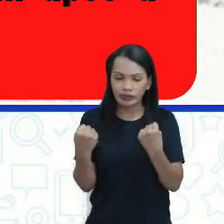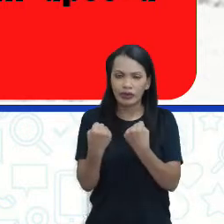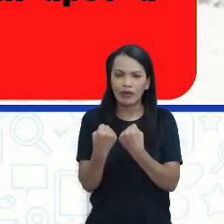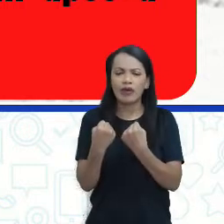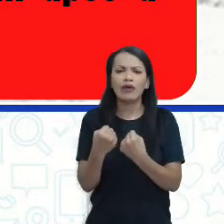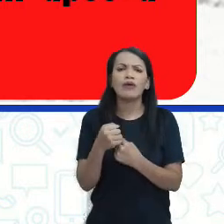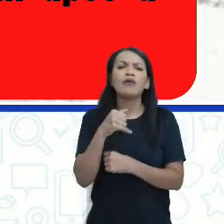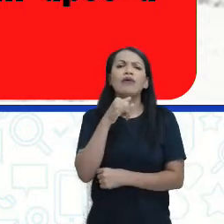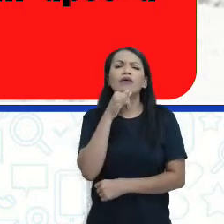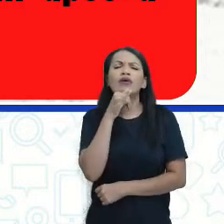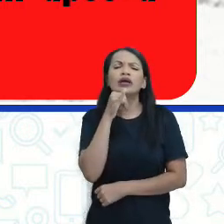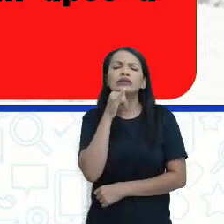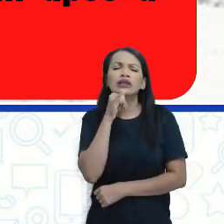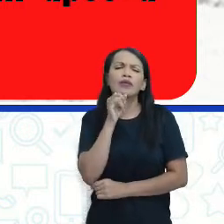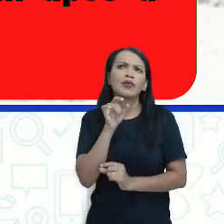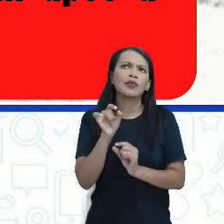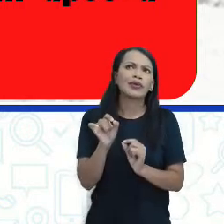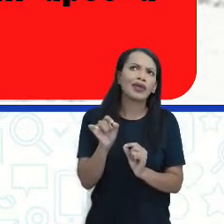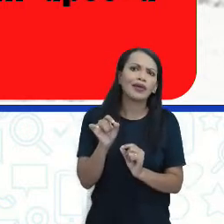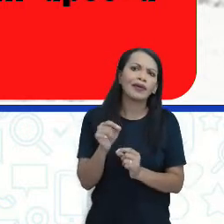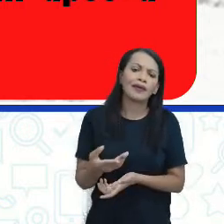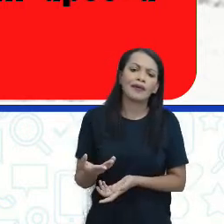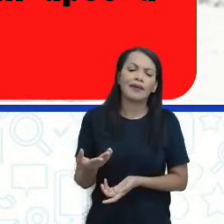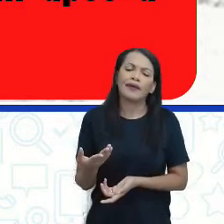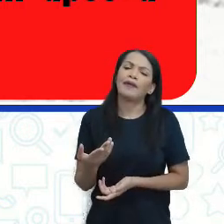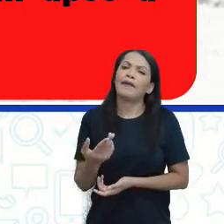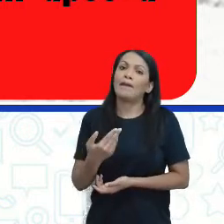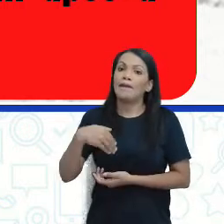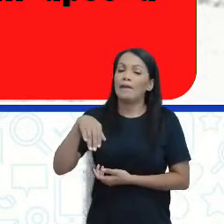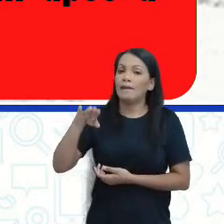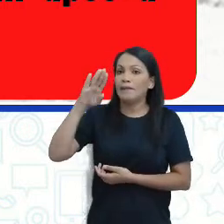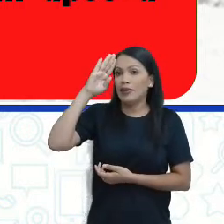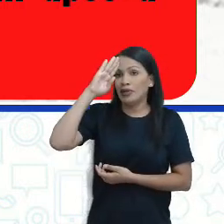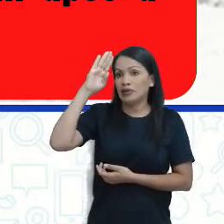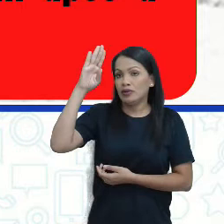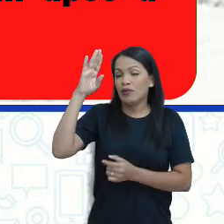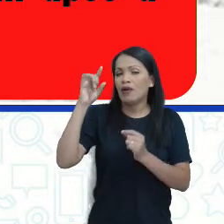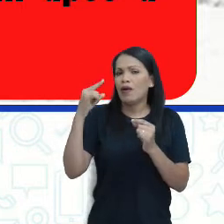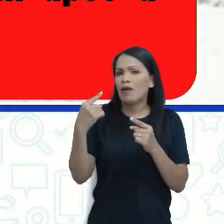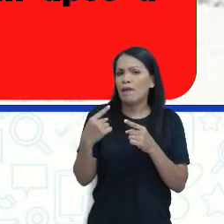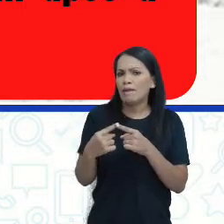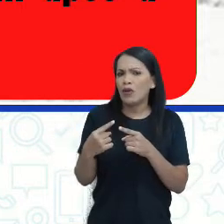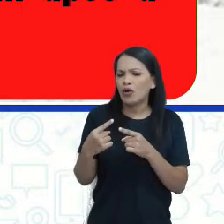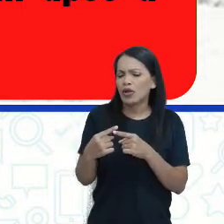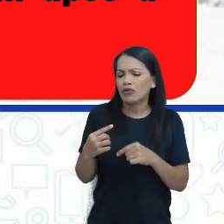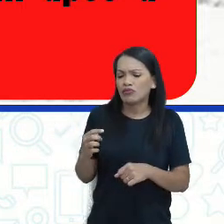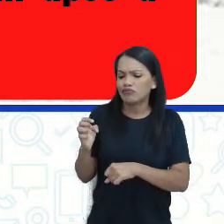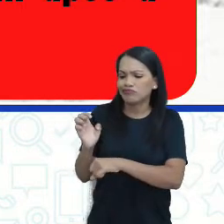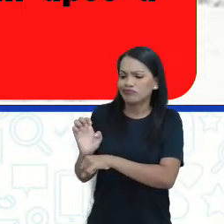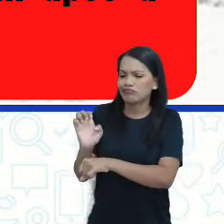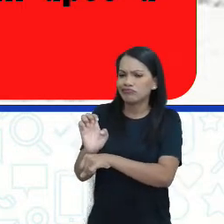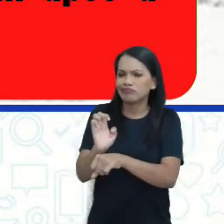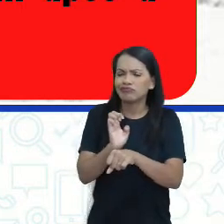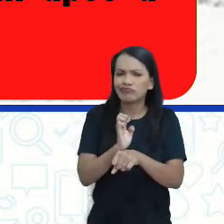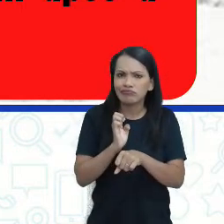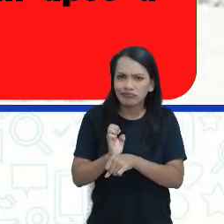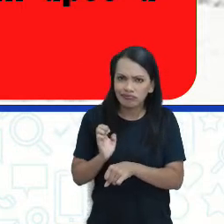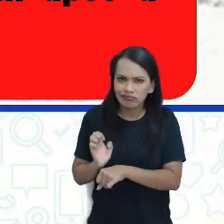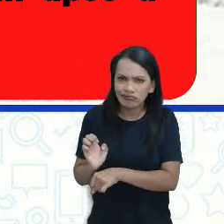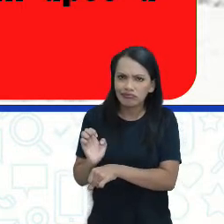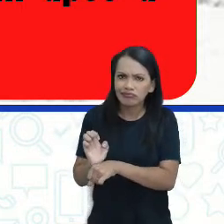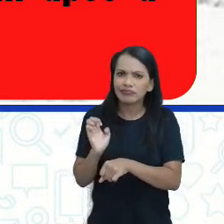por exemplo, um princípio, né, aí perseguido pelos estados, né,